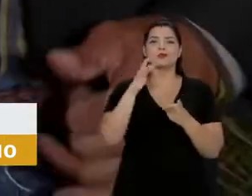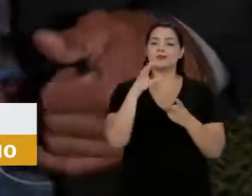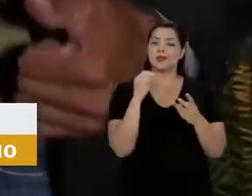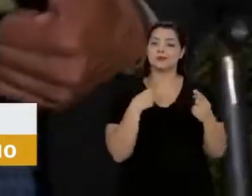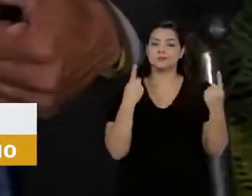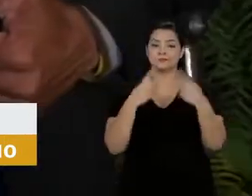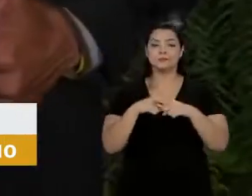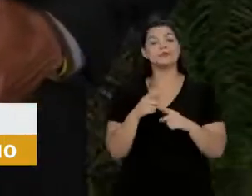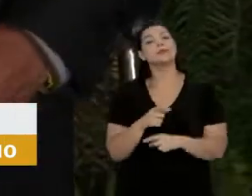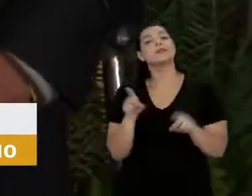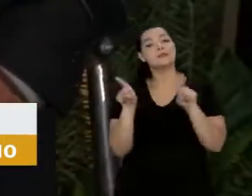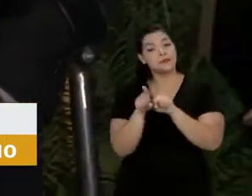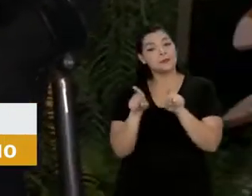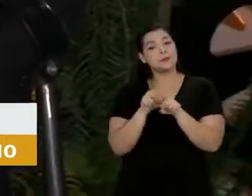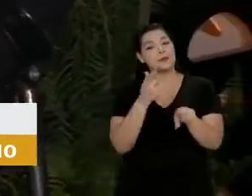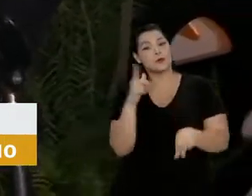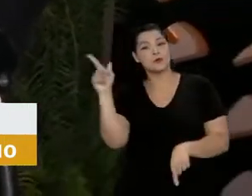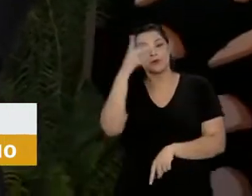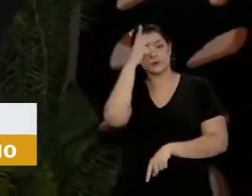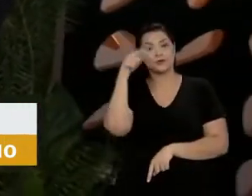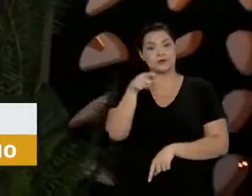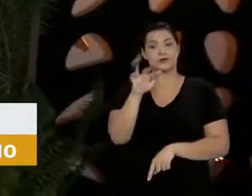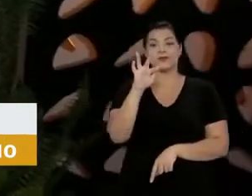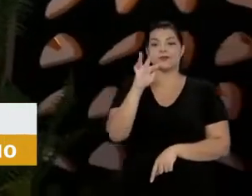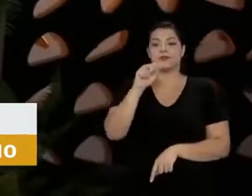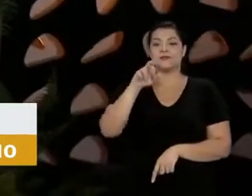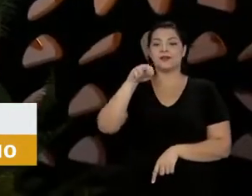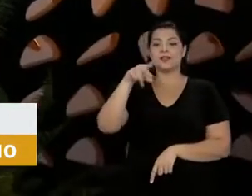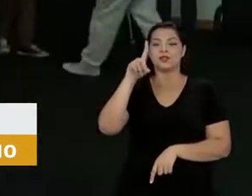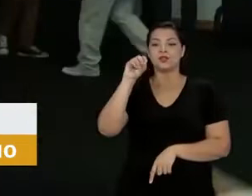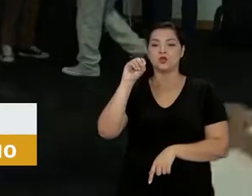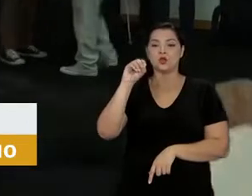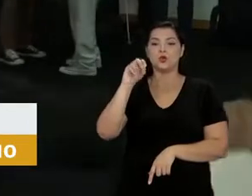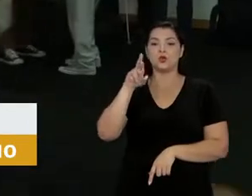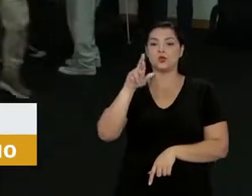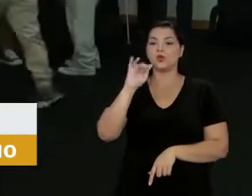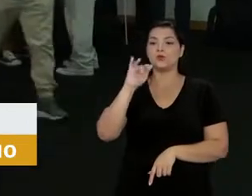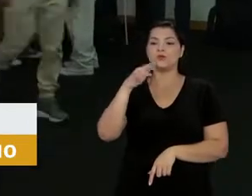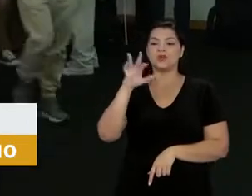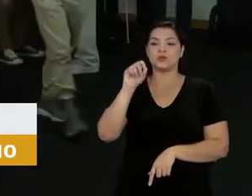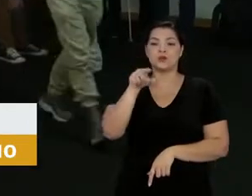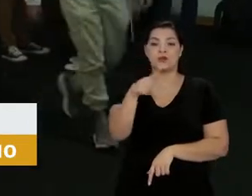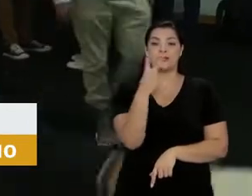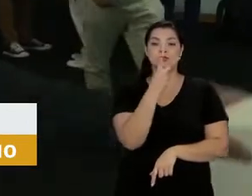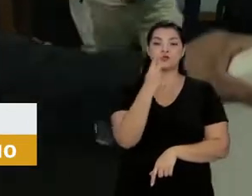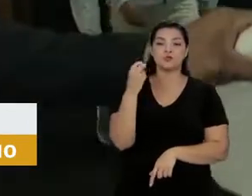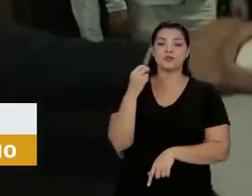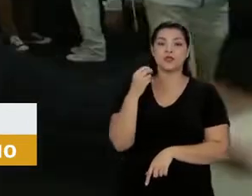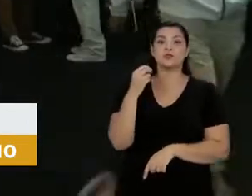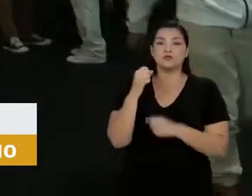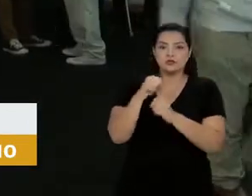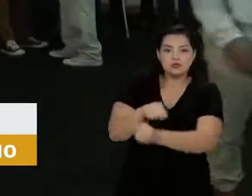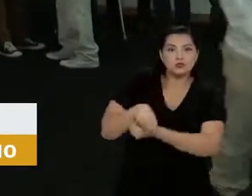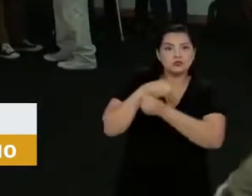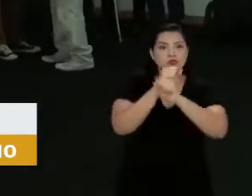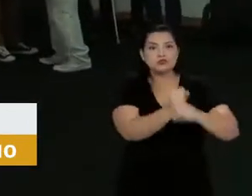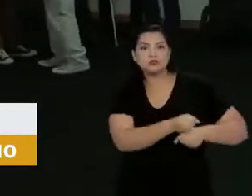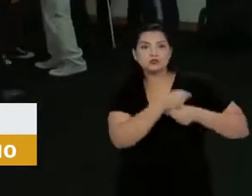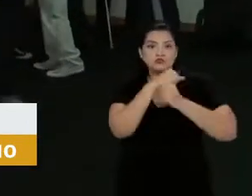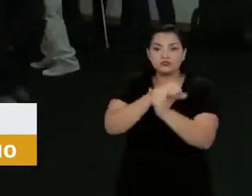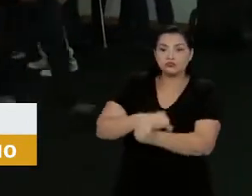que roubou a cena na noite de premiações foi o Fernando Rufino. Ouro nos 200 metros na canoa, lá no